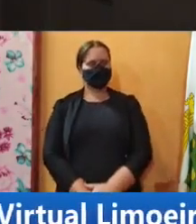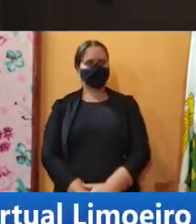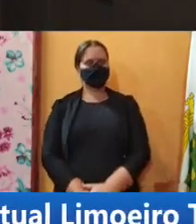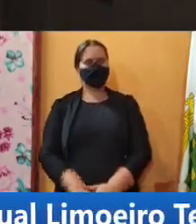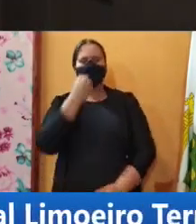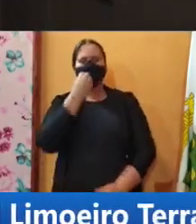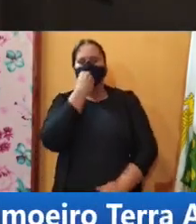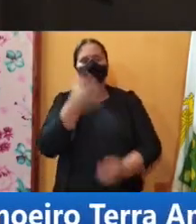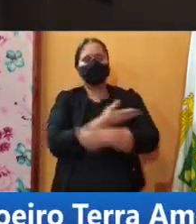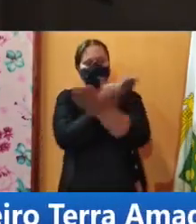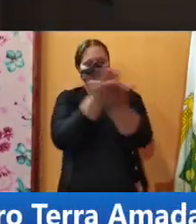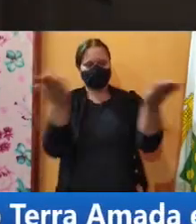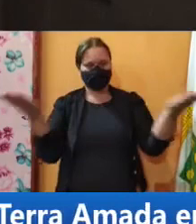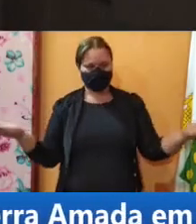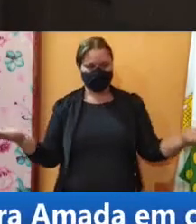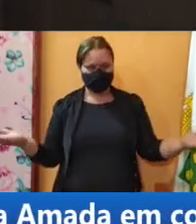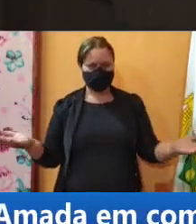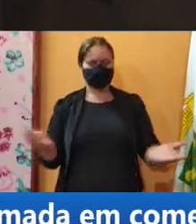Boa noite a todos.